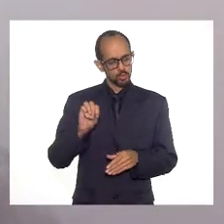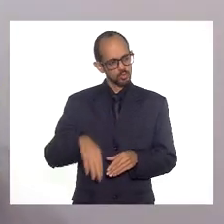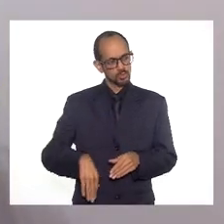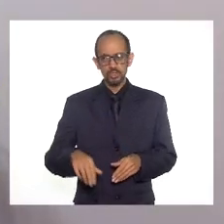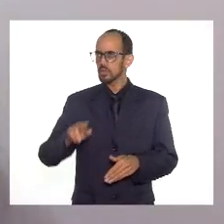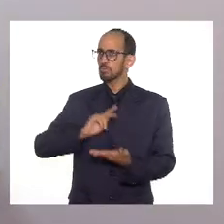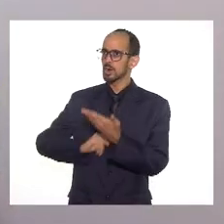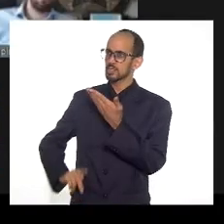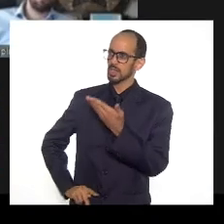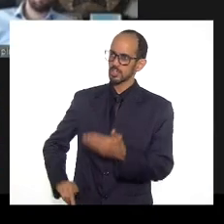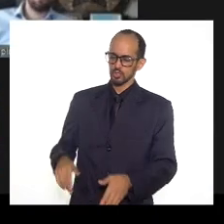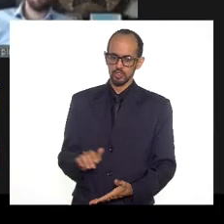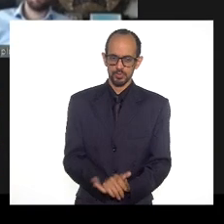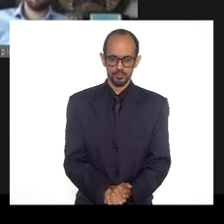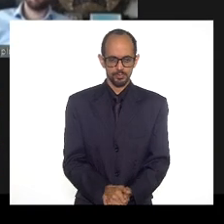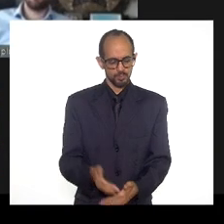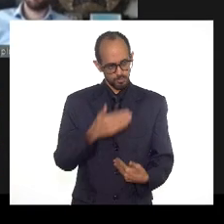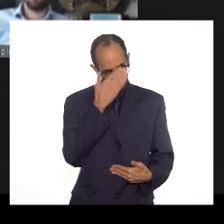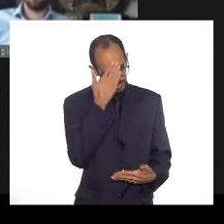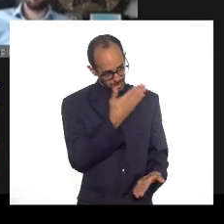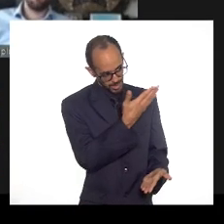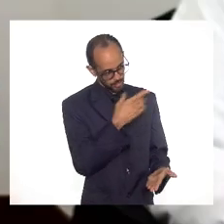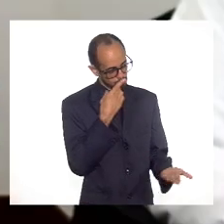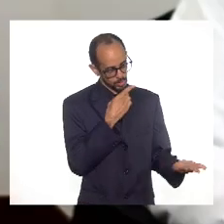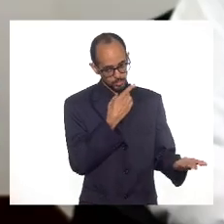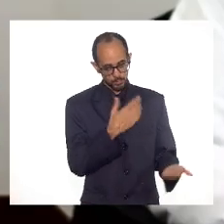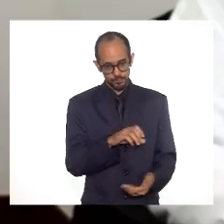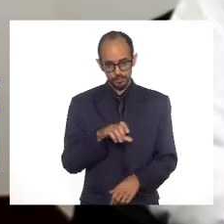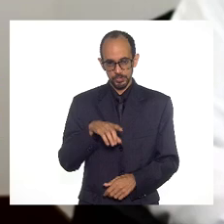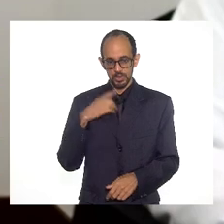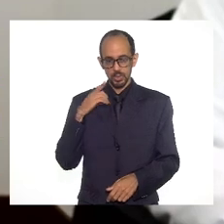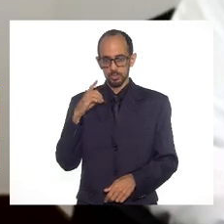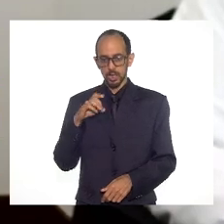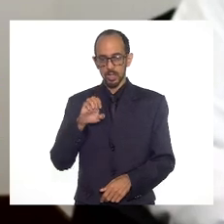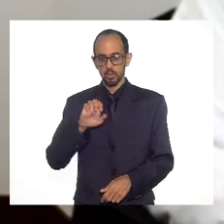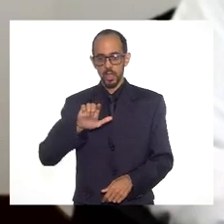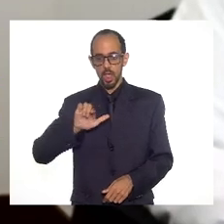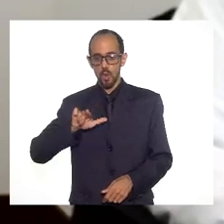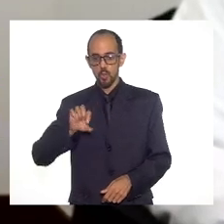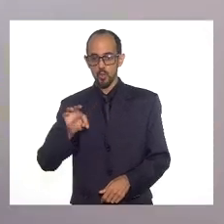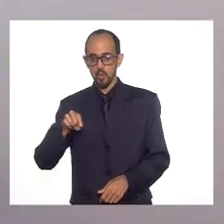presidente. Obrigado, amigo. Deputado Elton Cristo.